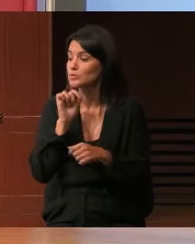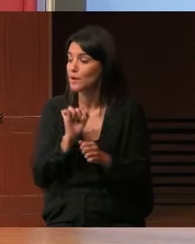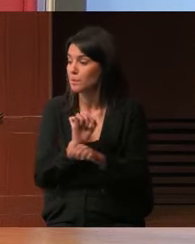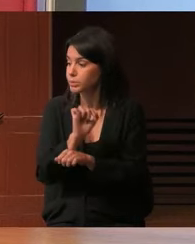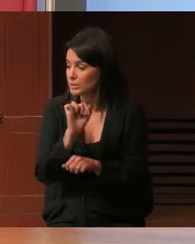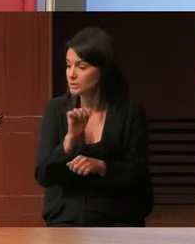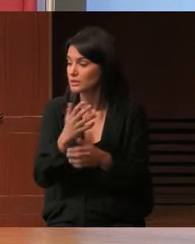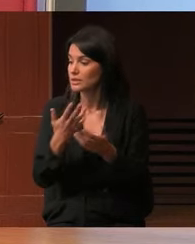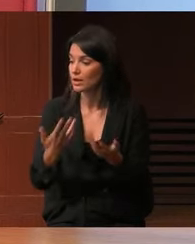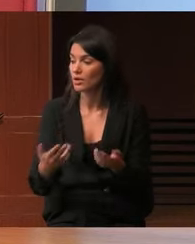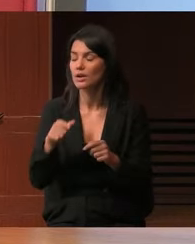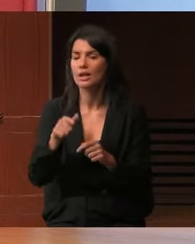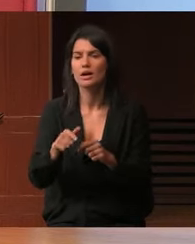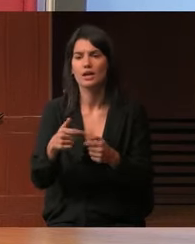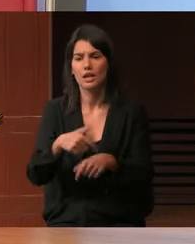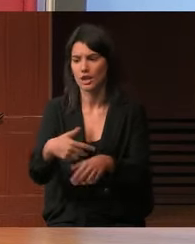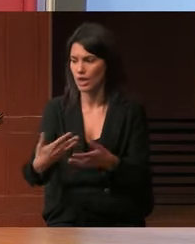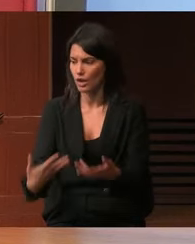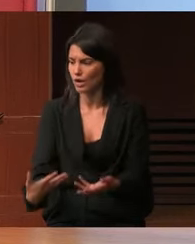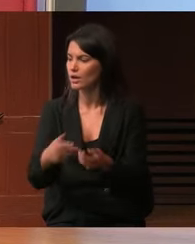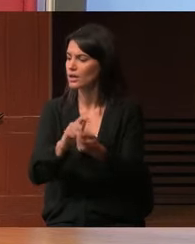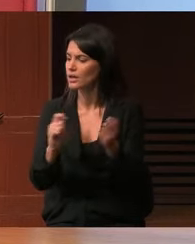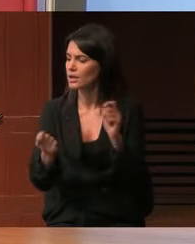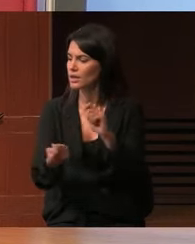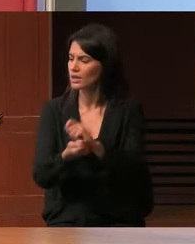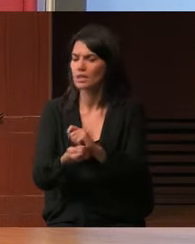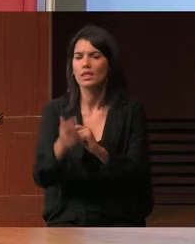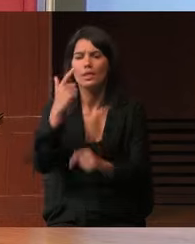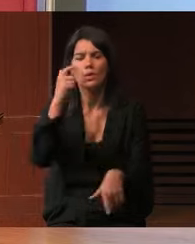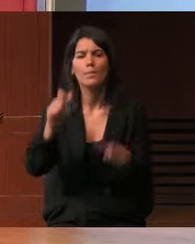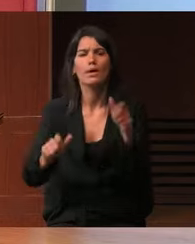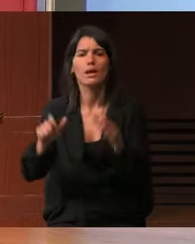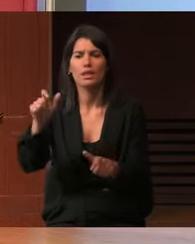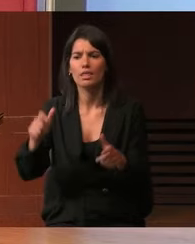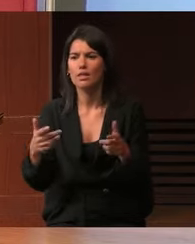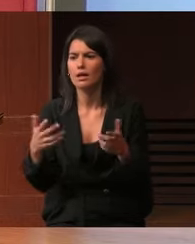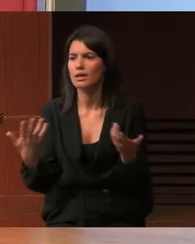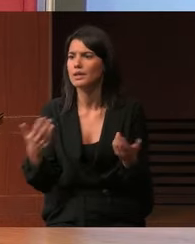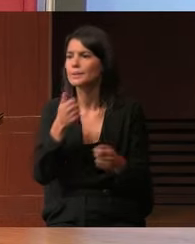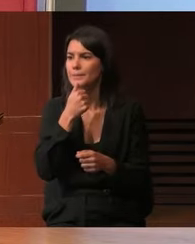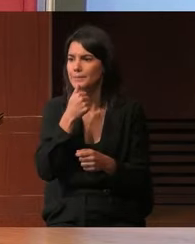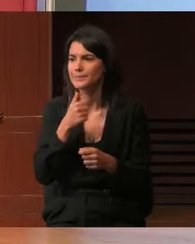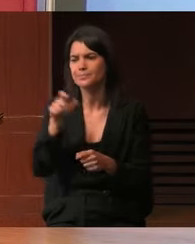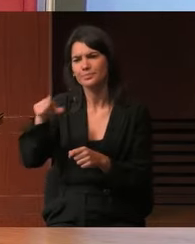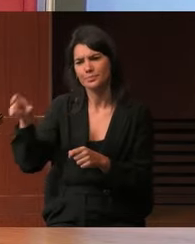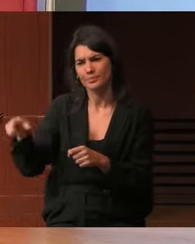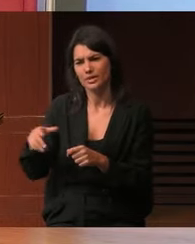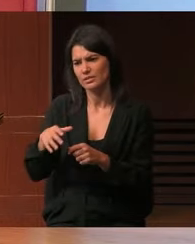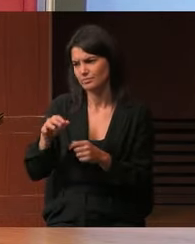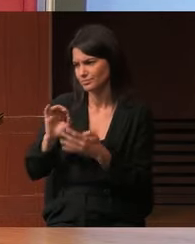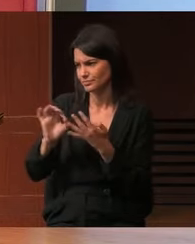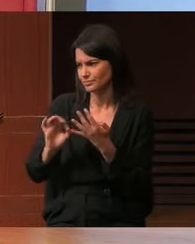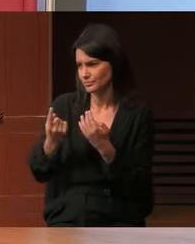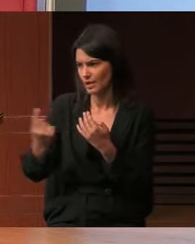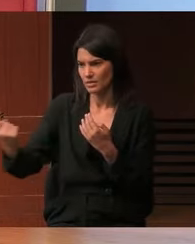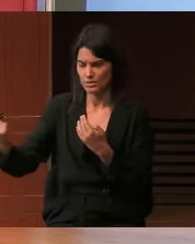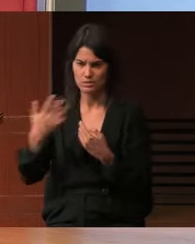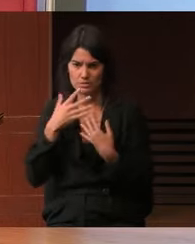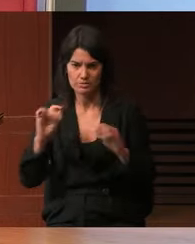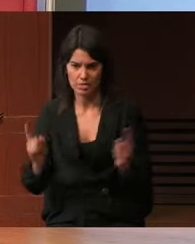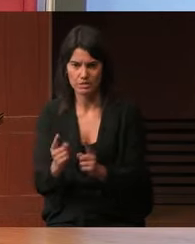como o presente em transformação, que lugar para a humanidade. Eu vou apresentar os oradores de forma muito sucinta, até porque as